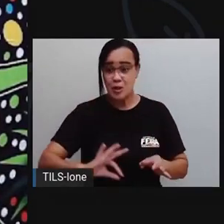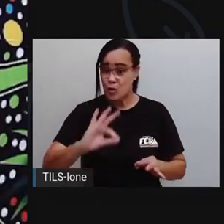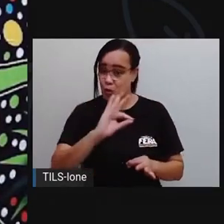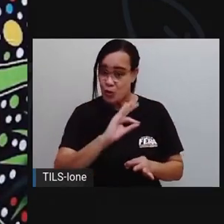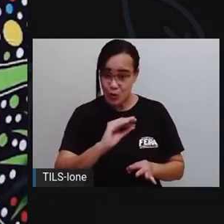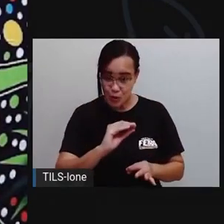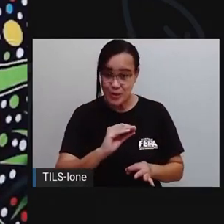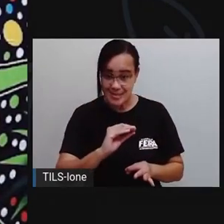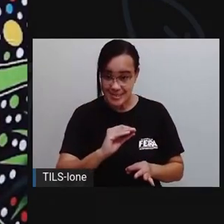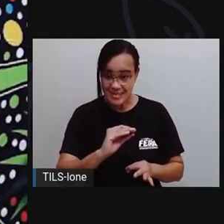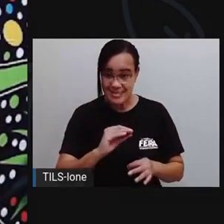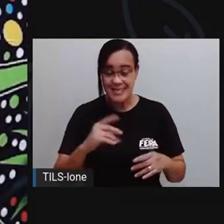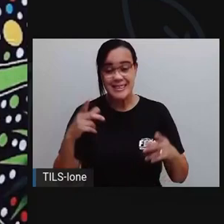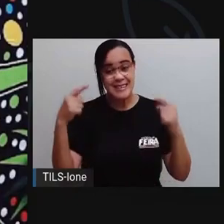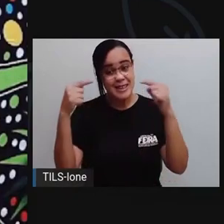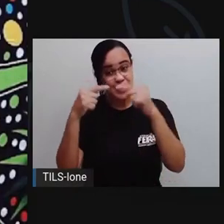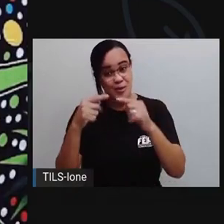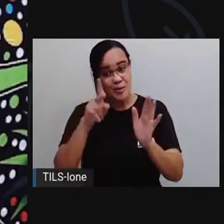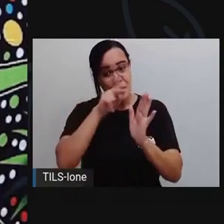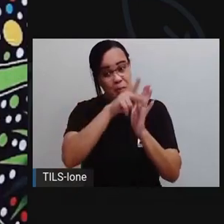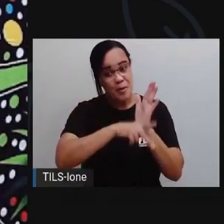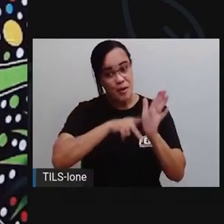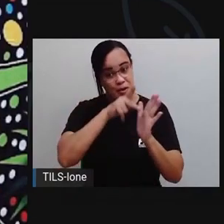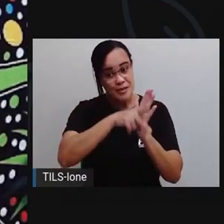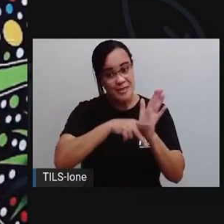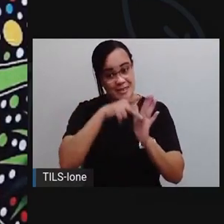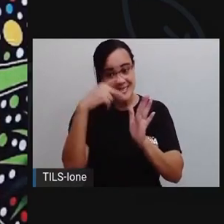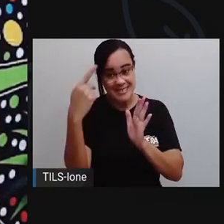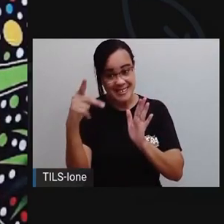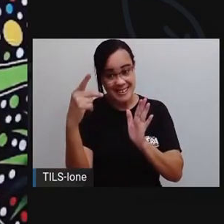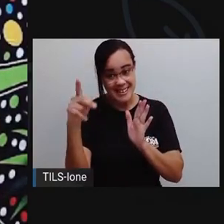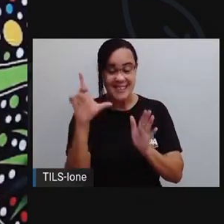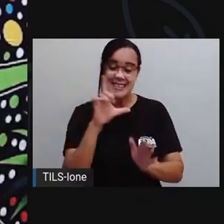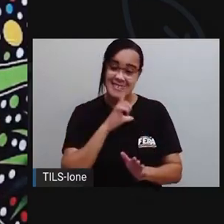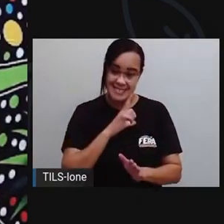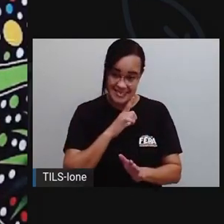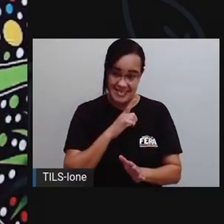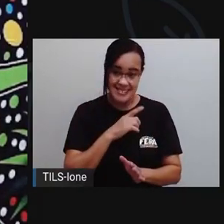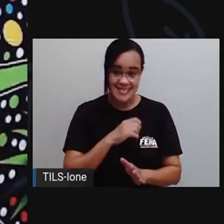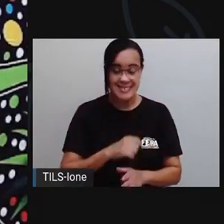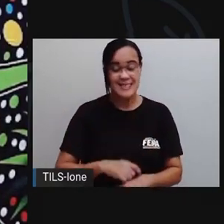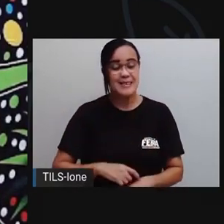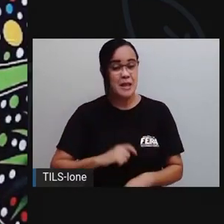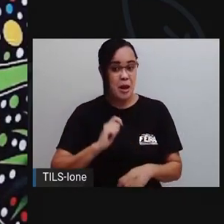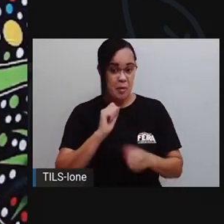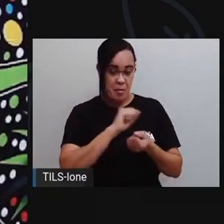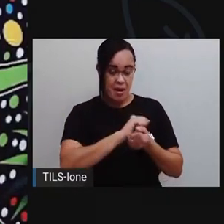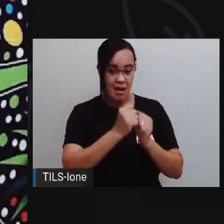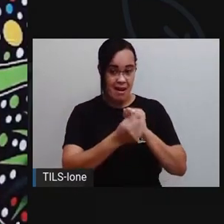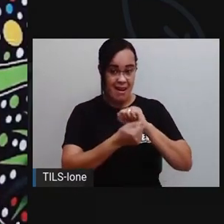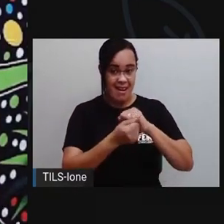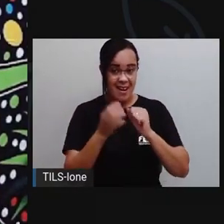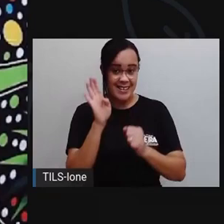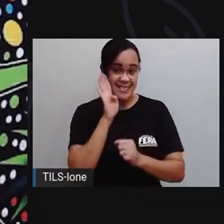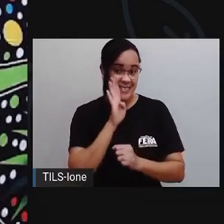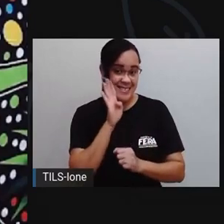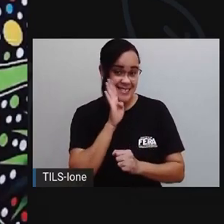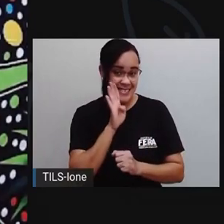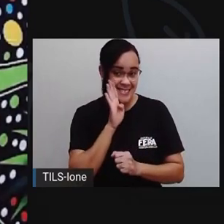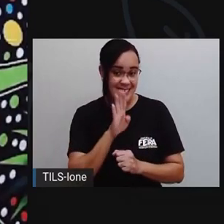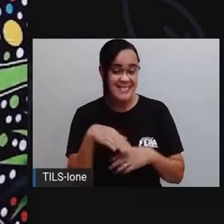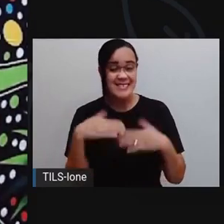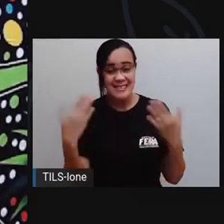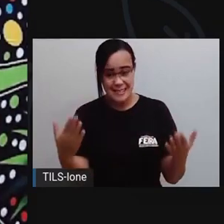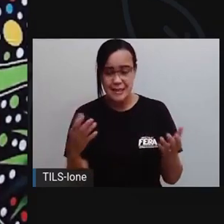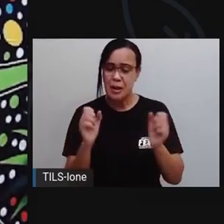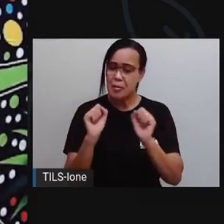um projeto, né? Para a gente fazer uma arte aí bacana, né? Então, esse projeto você pode fazer no